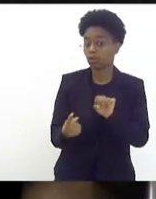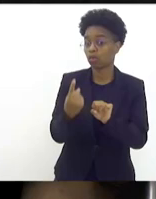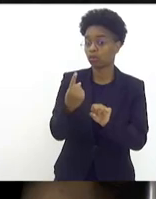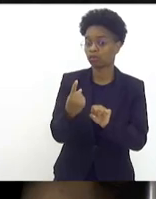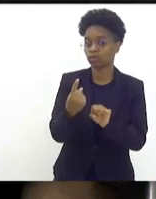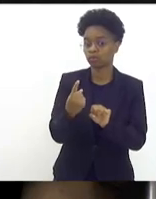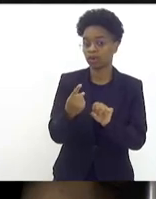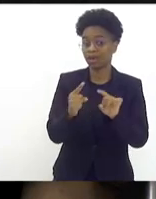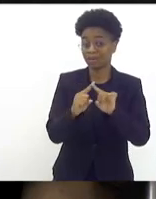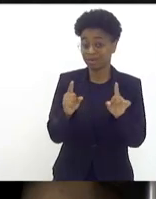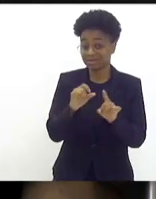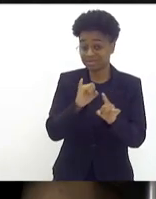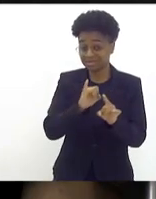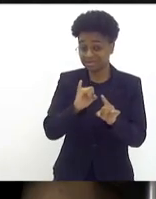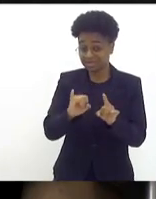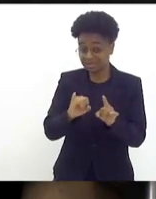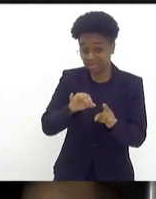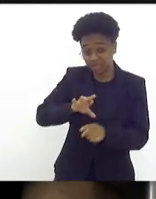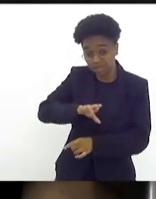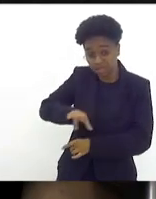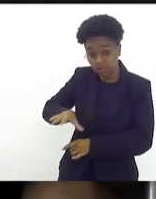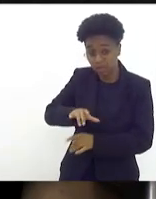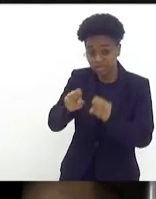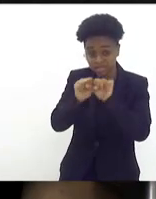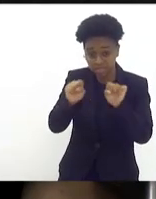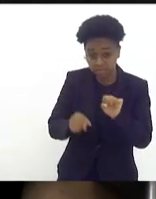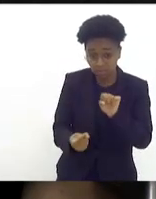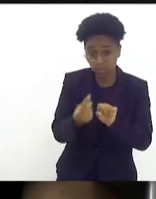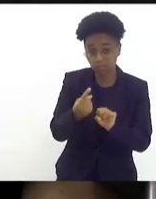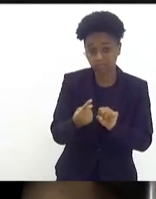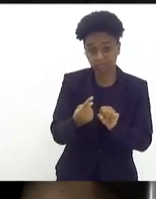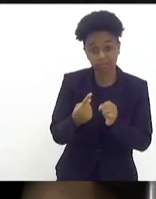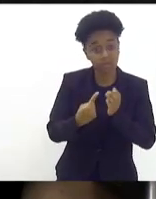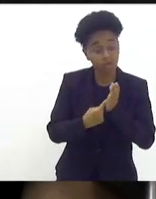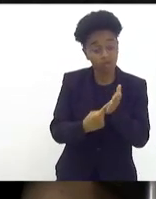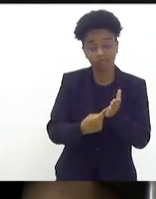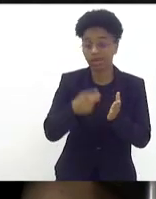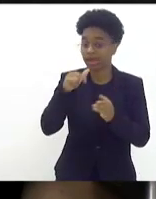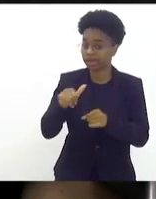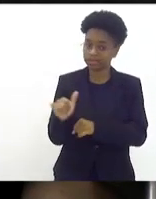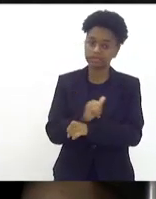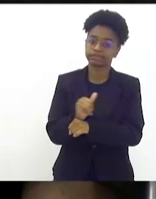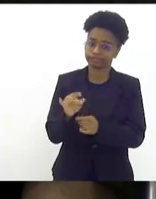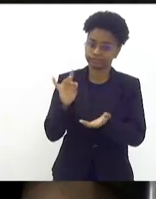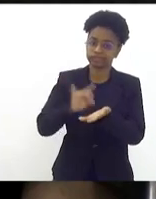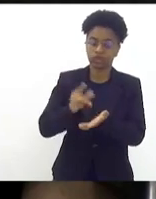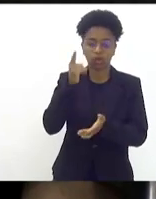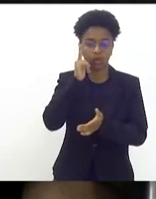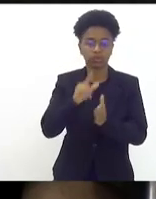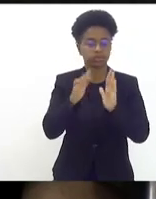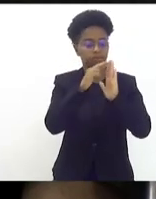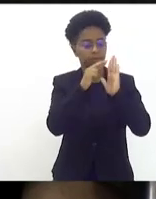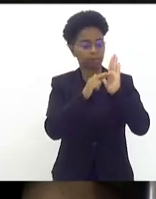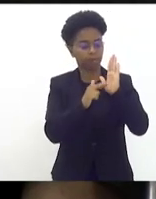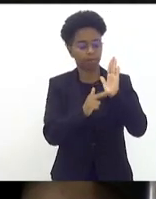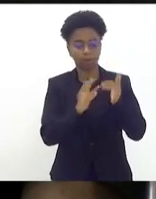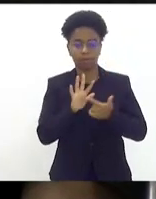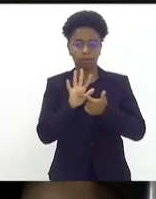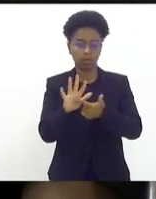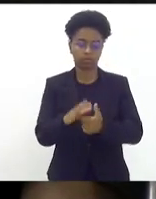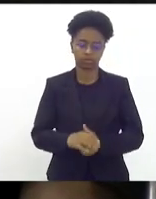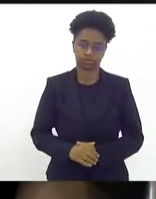Mas, fora disso, o convênio é um instrumento que regulamenta todas essas